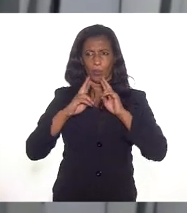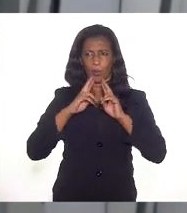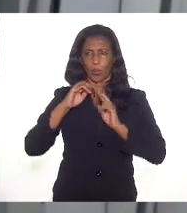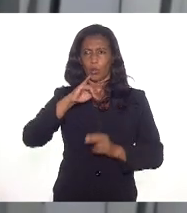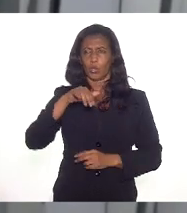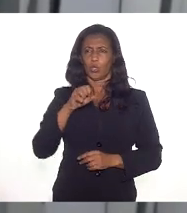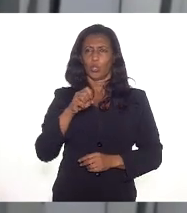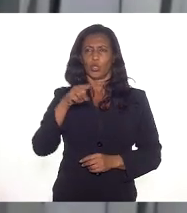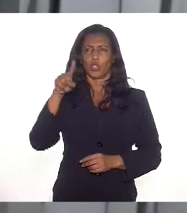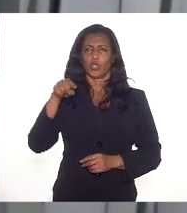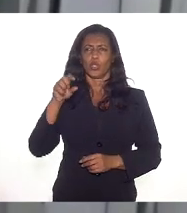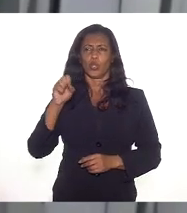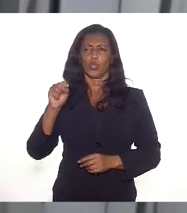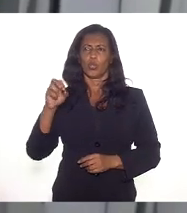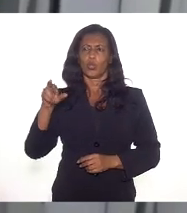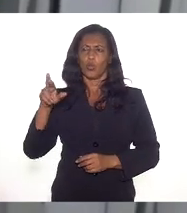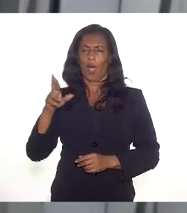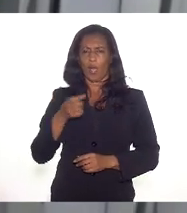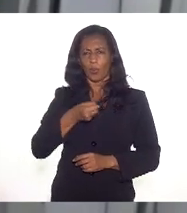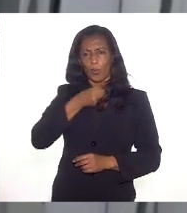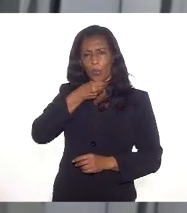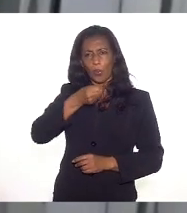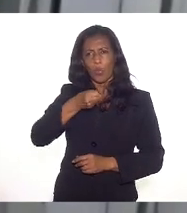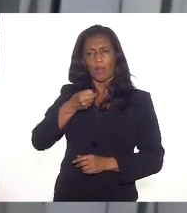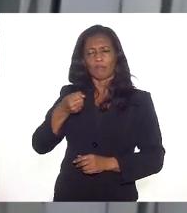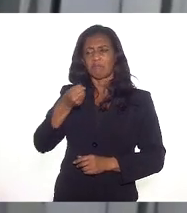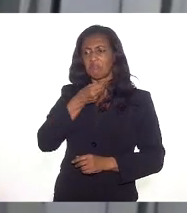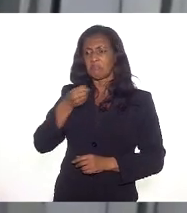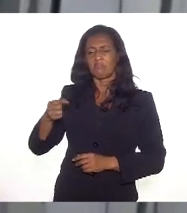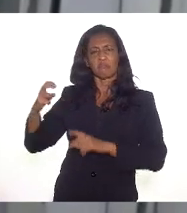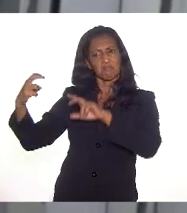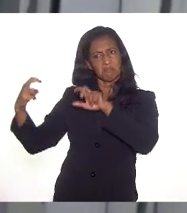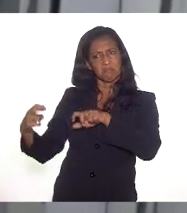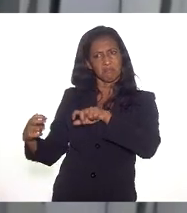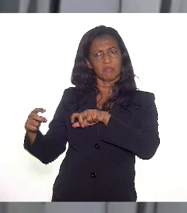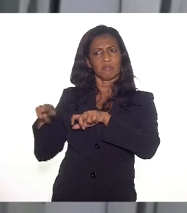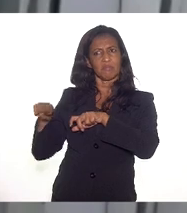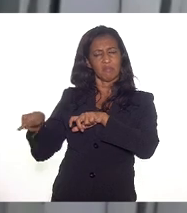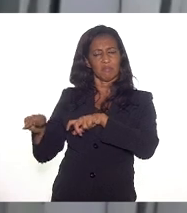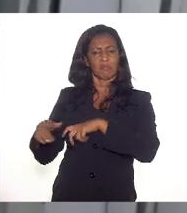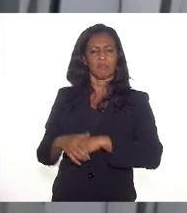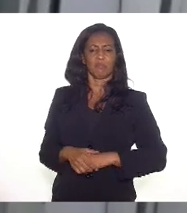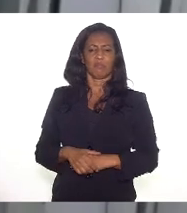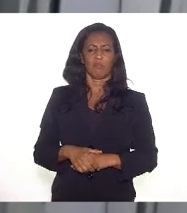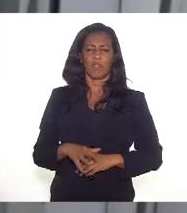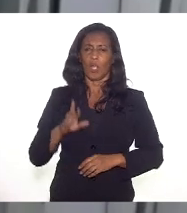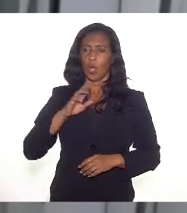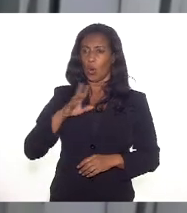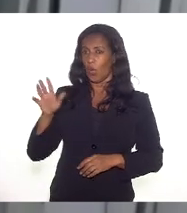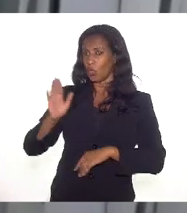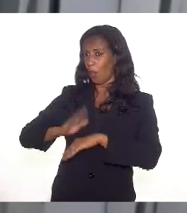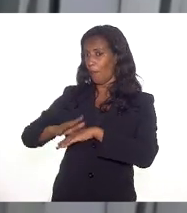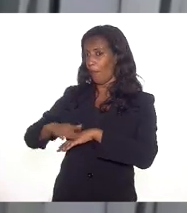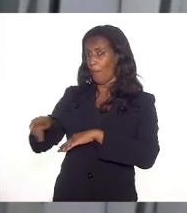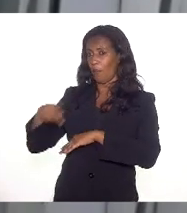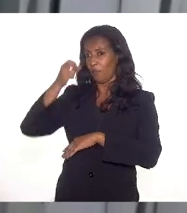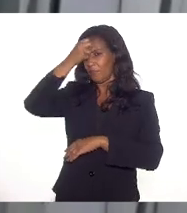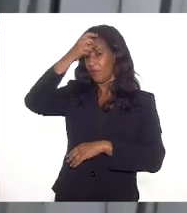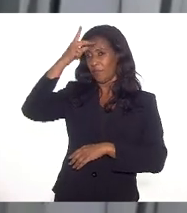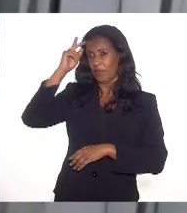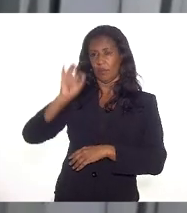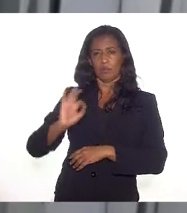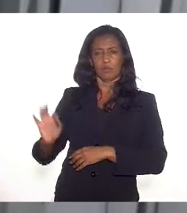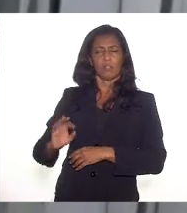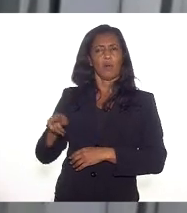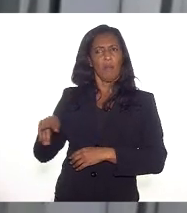Jô Soares, à época, que convidou o Zé Cláudio para ser entrevistado, não apenas por sua atuação como prefeito de Paraty, mas